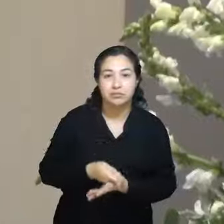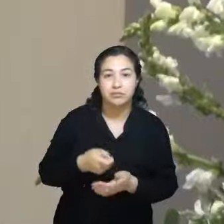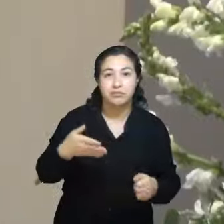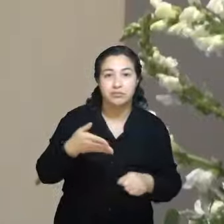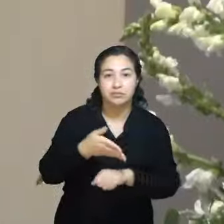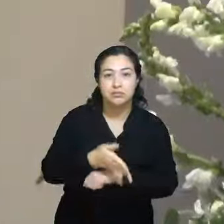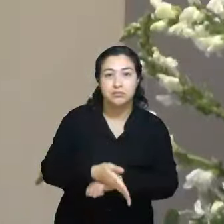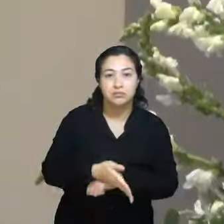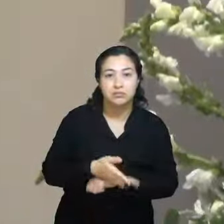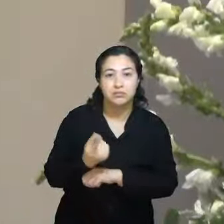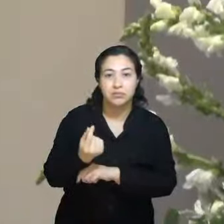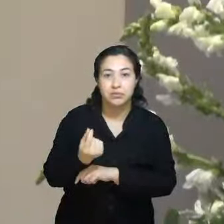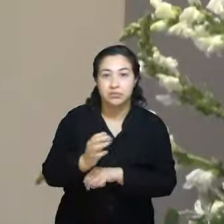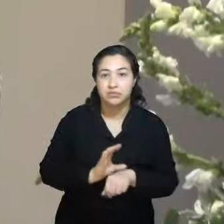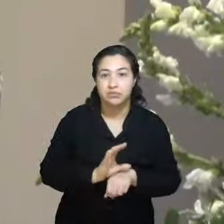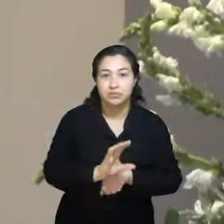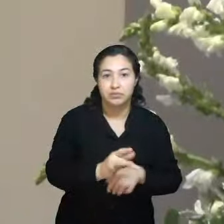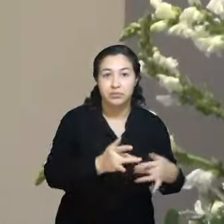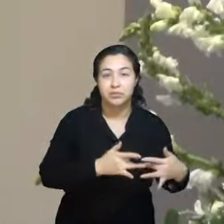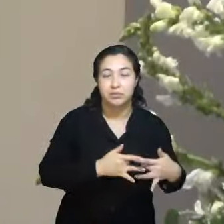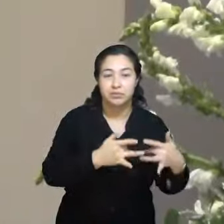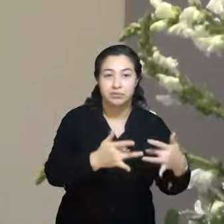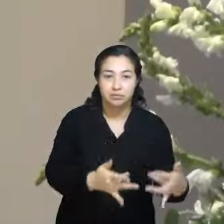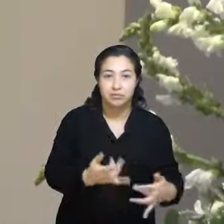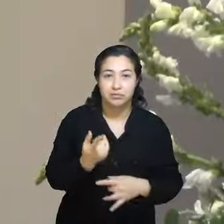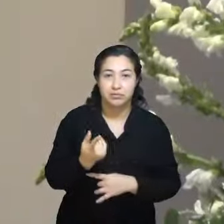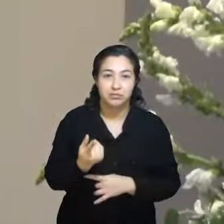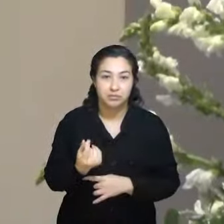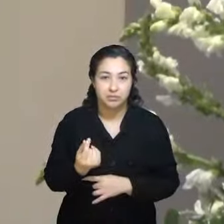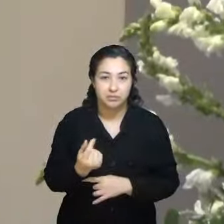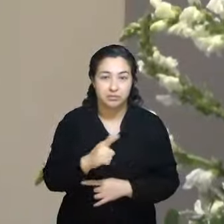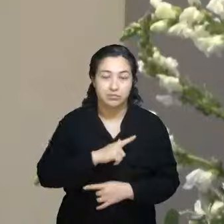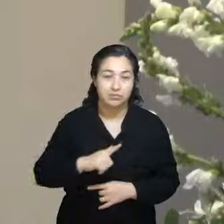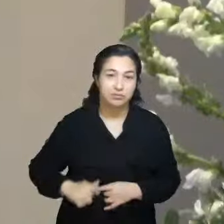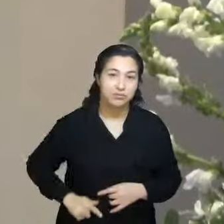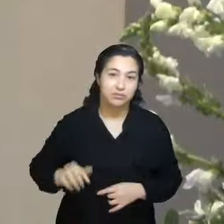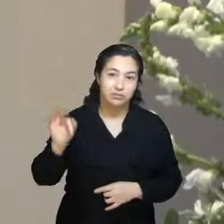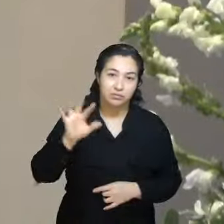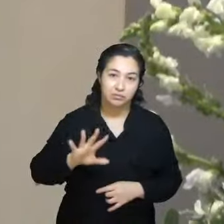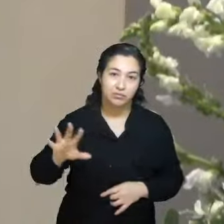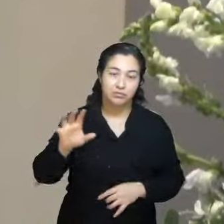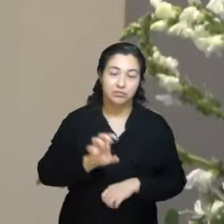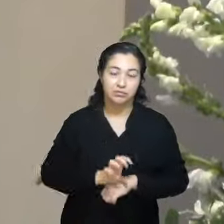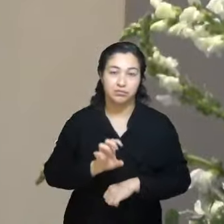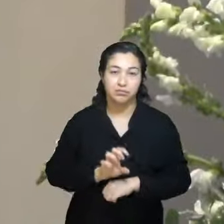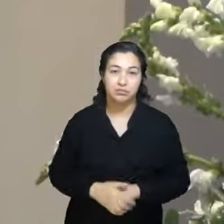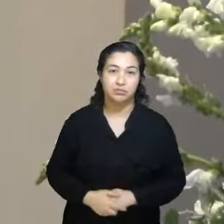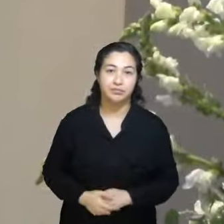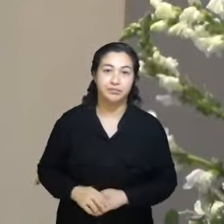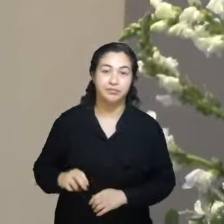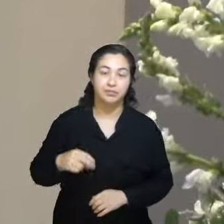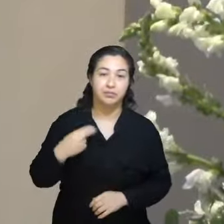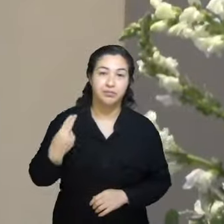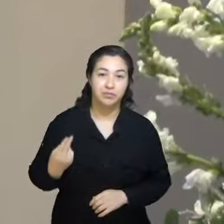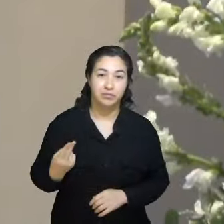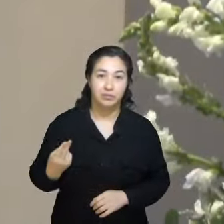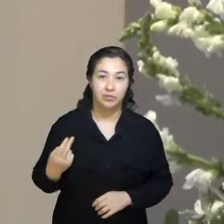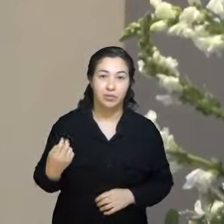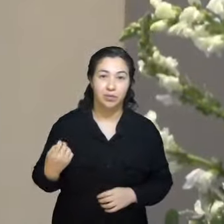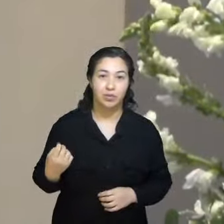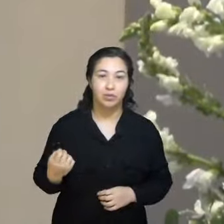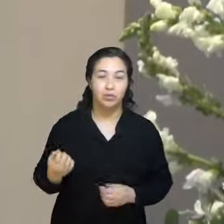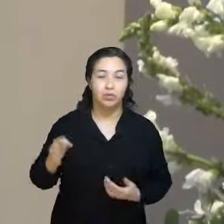transferências voluntárias de receitas provenientes do governo federal e estadual ou concedendo subsídios ou